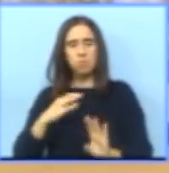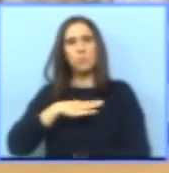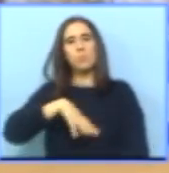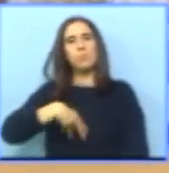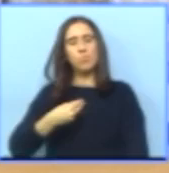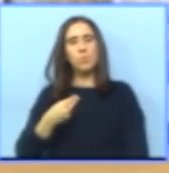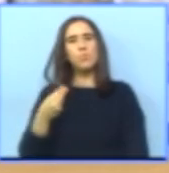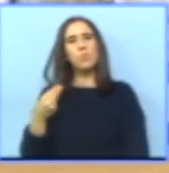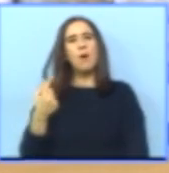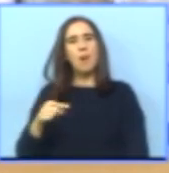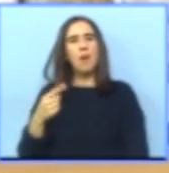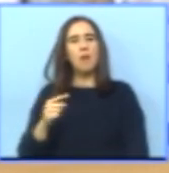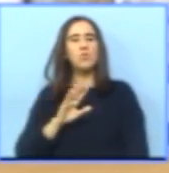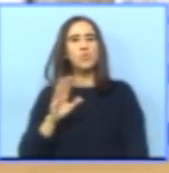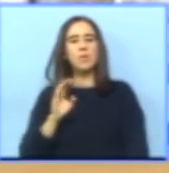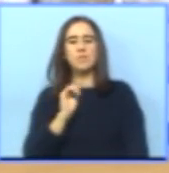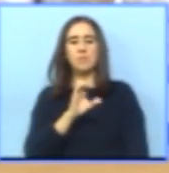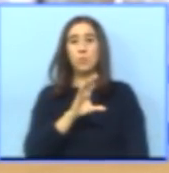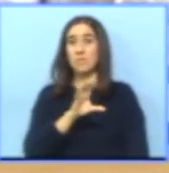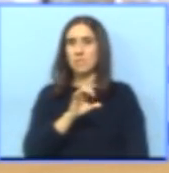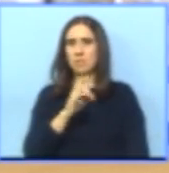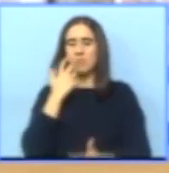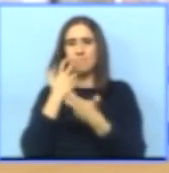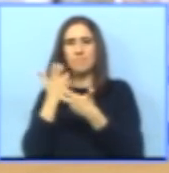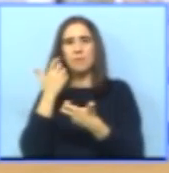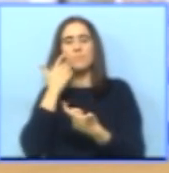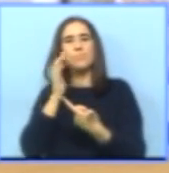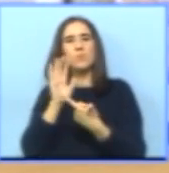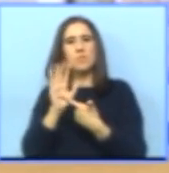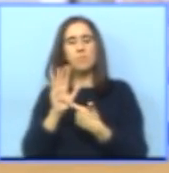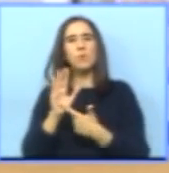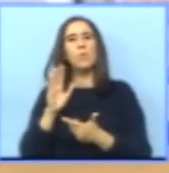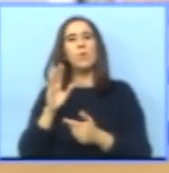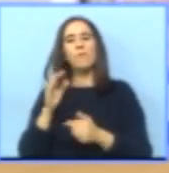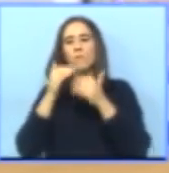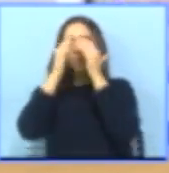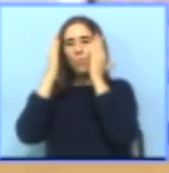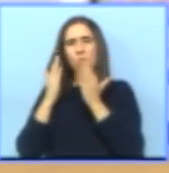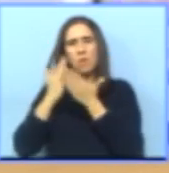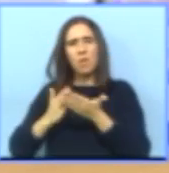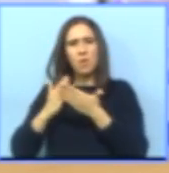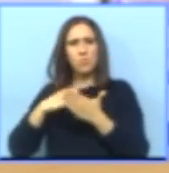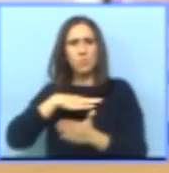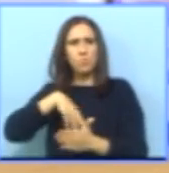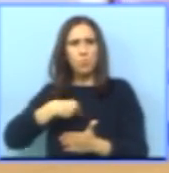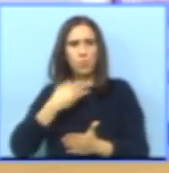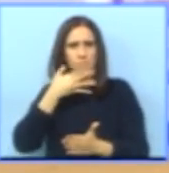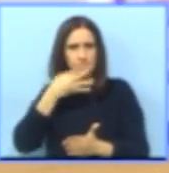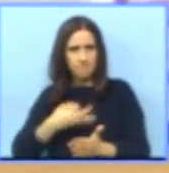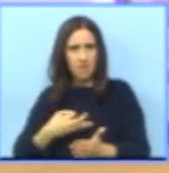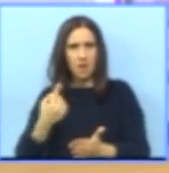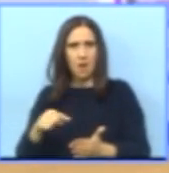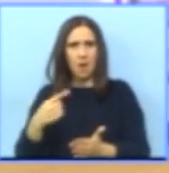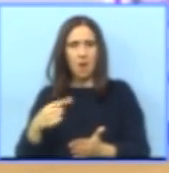é uma ideia que encontramos já no século XVI, muito nítido. Por exemplo, havia colégios por todo o mundo, espalhados pelo